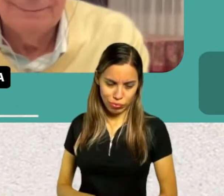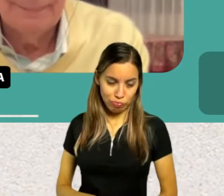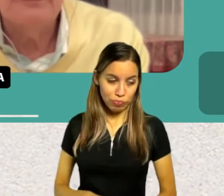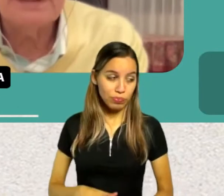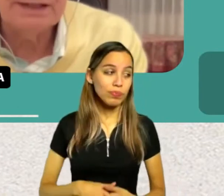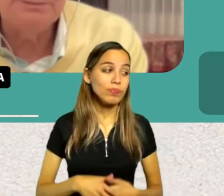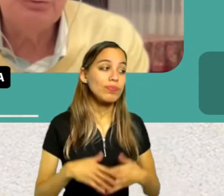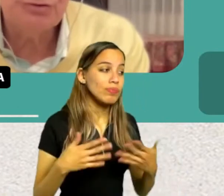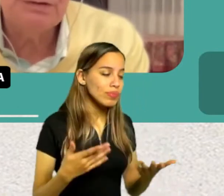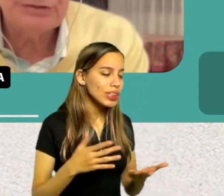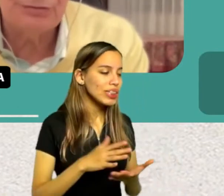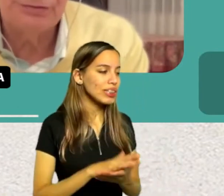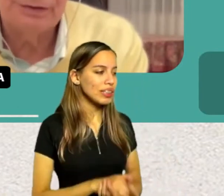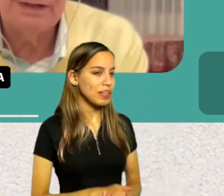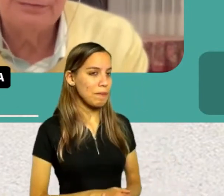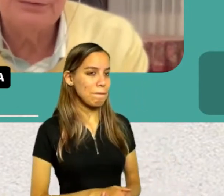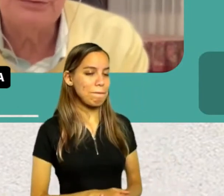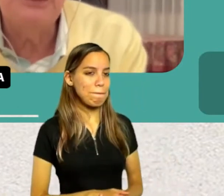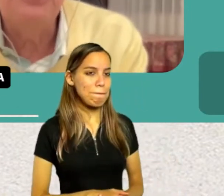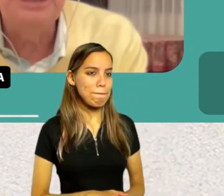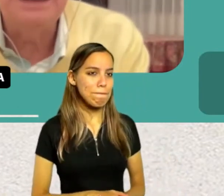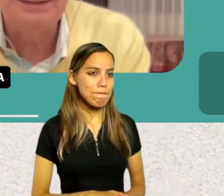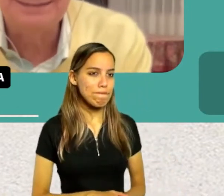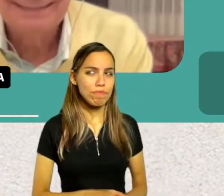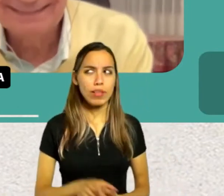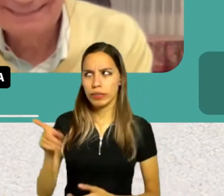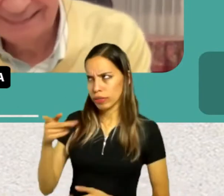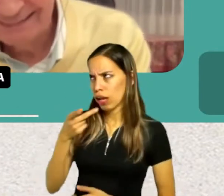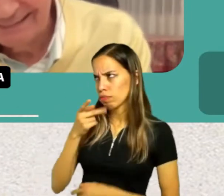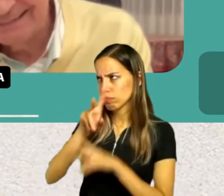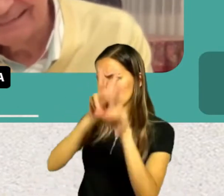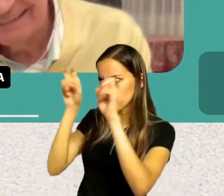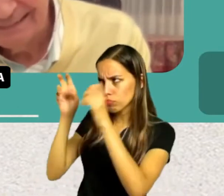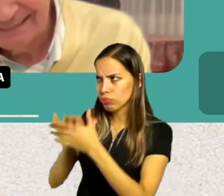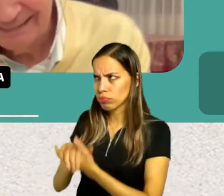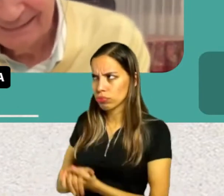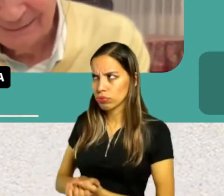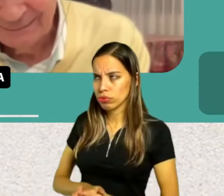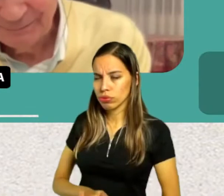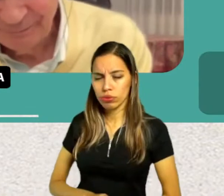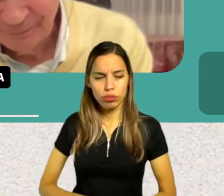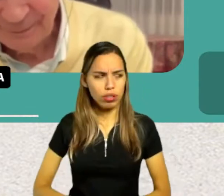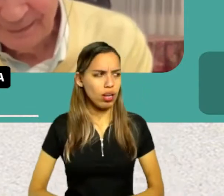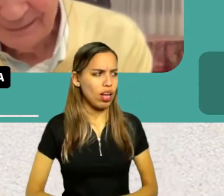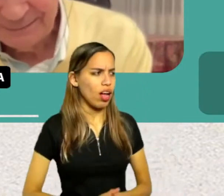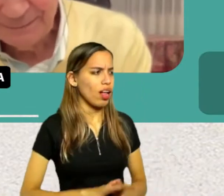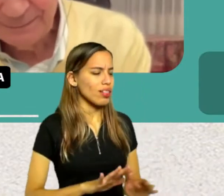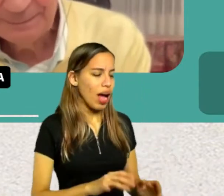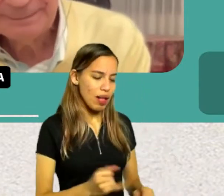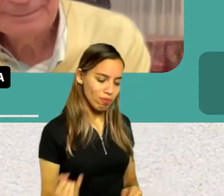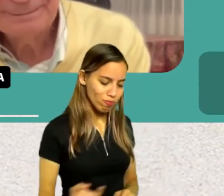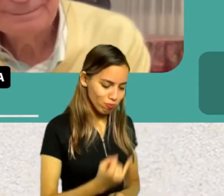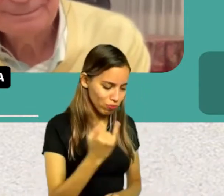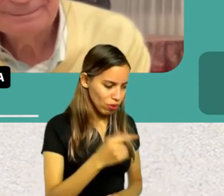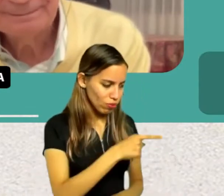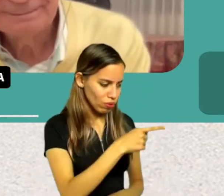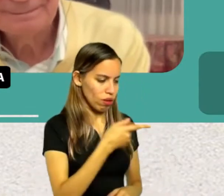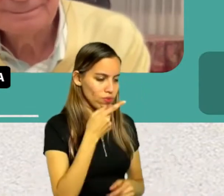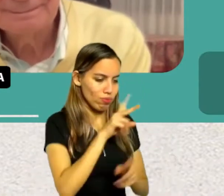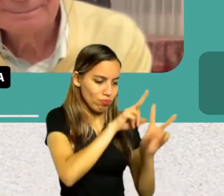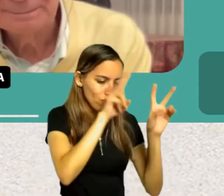querido. Você que puxou o assunto, hein, Afonso? Não fui eu. Não, esse é importantíssimo que você falou, só nos